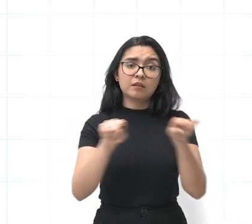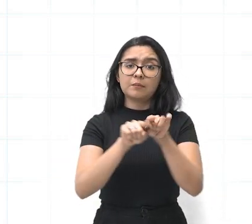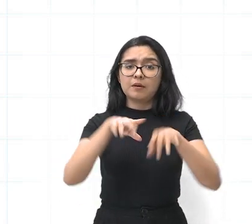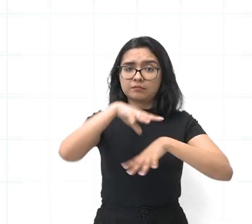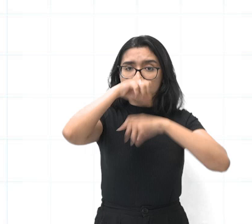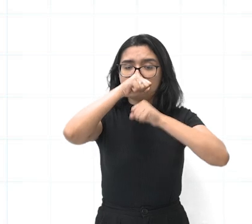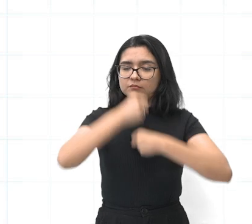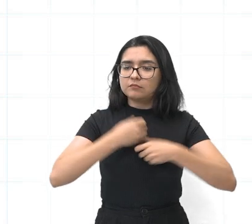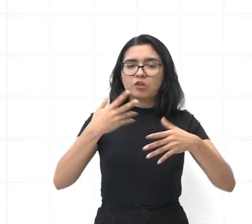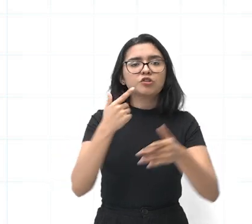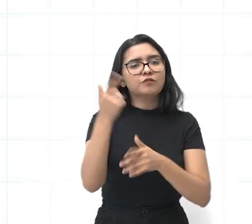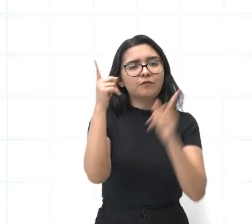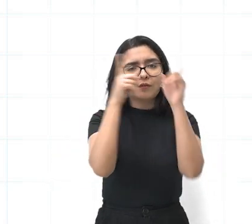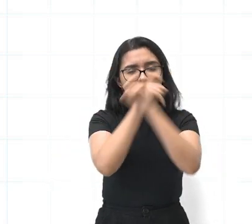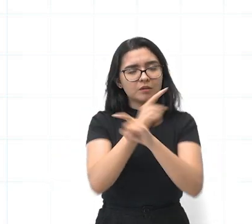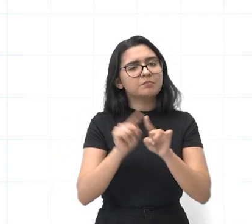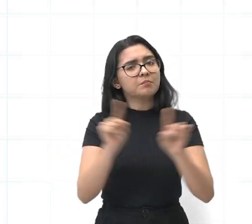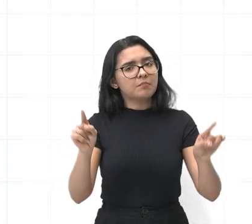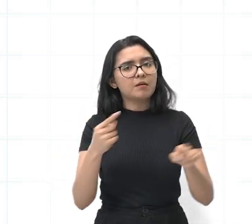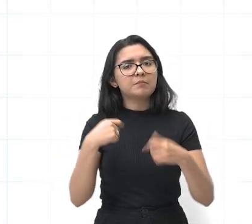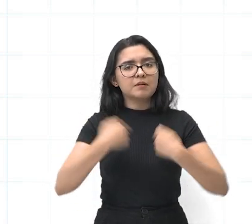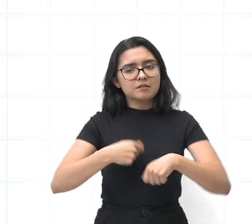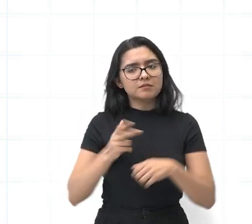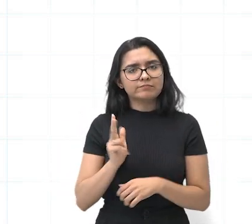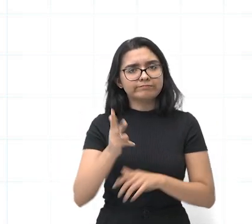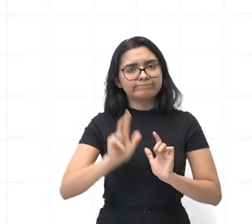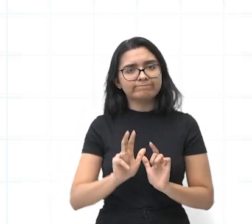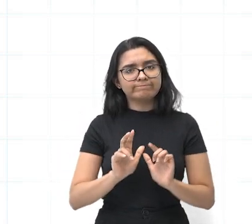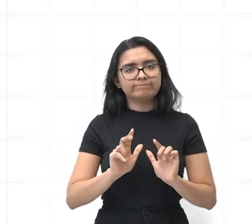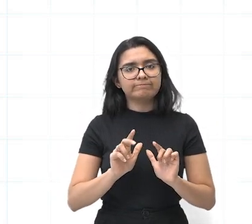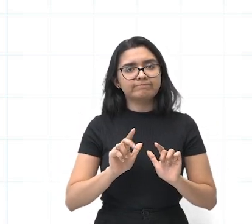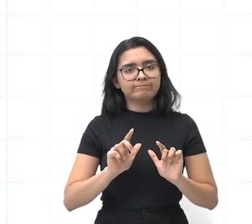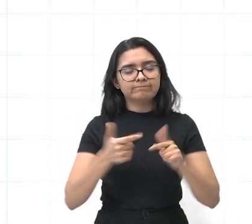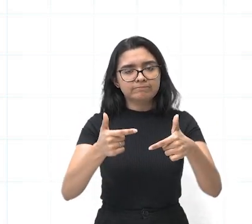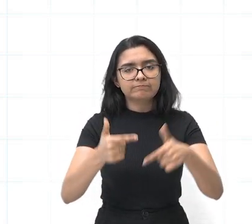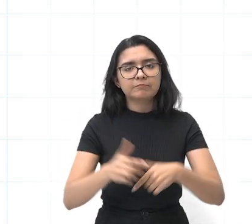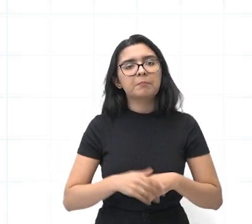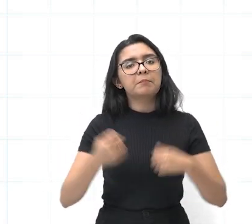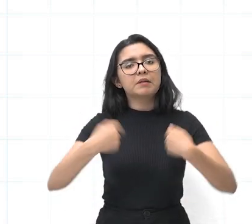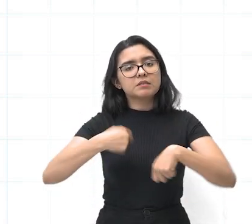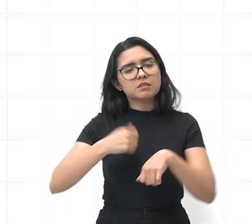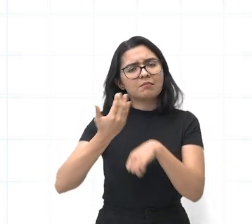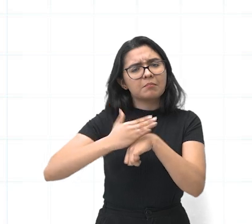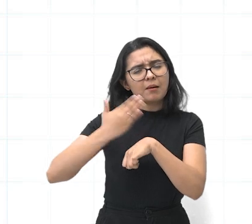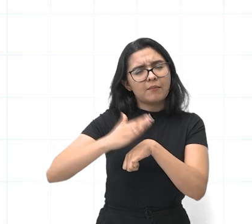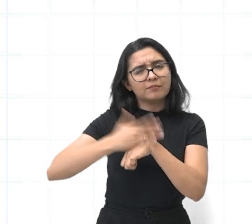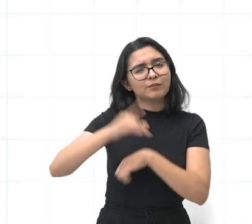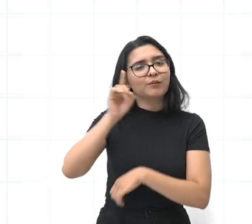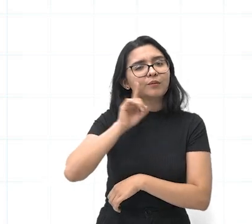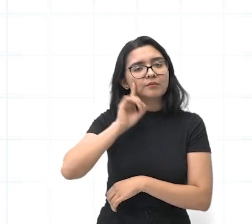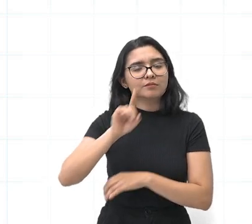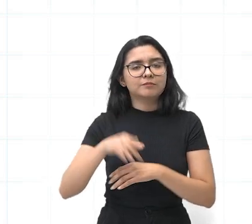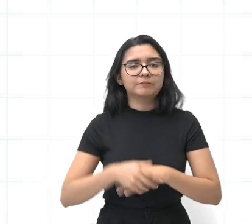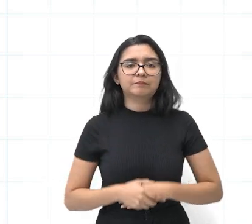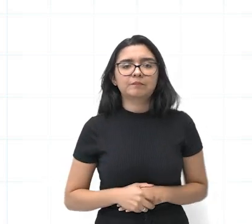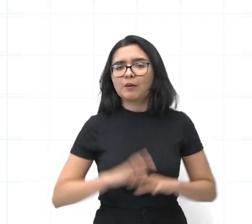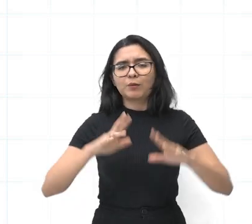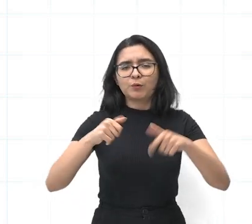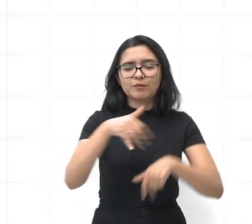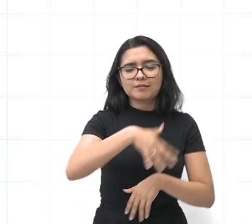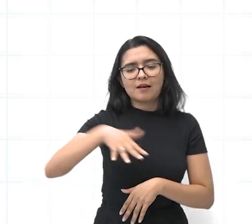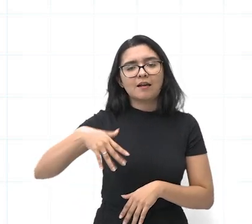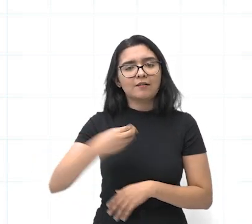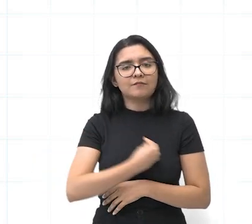respiração que você vai desistir. Lembrem-se que a perfeição vem através da prática. E isso vale para tudo, para